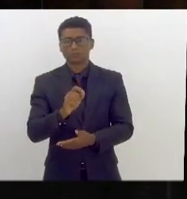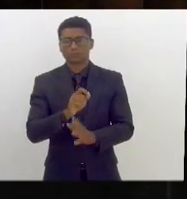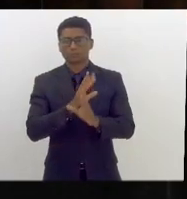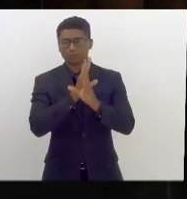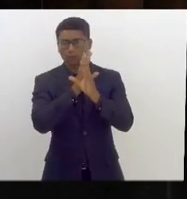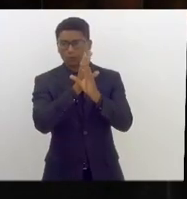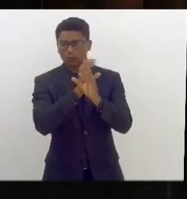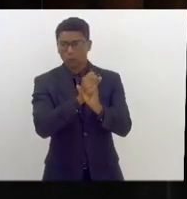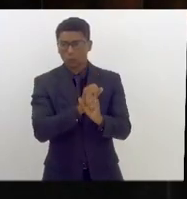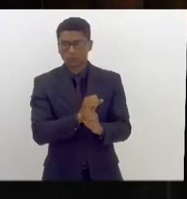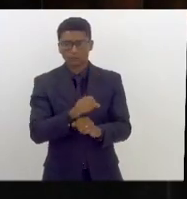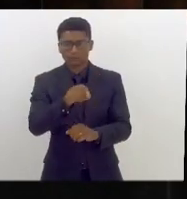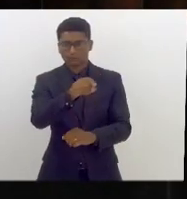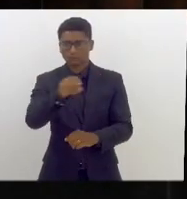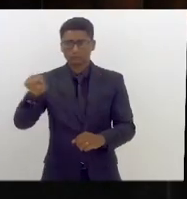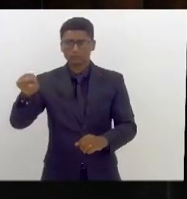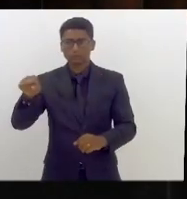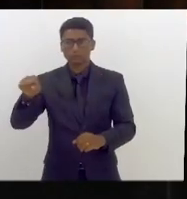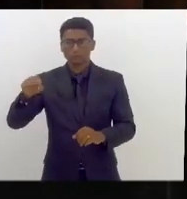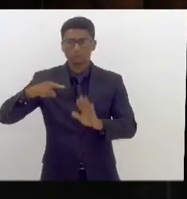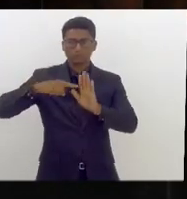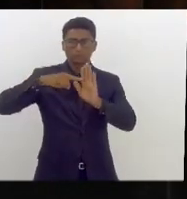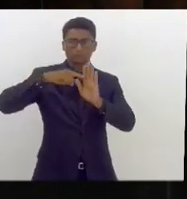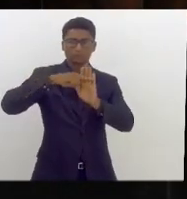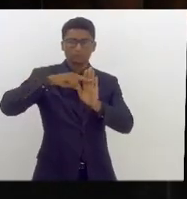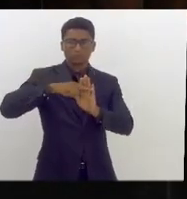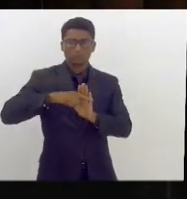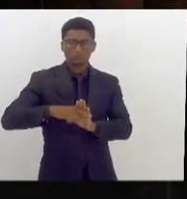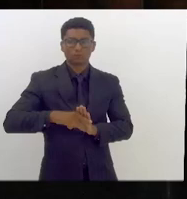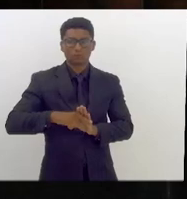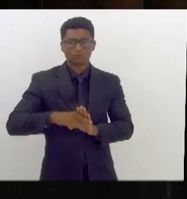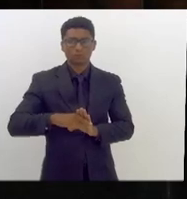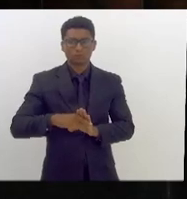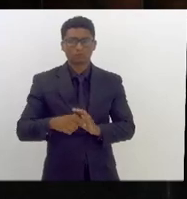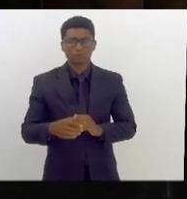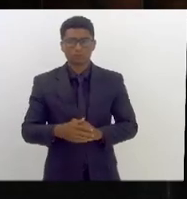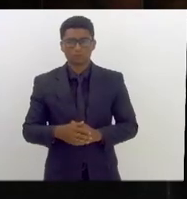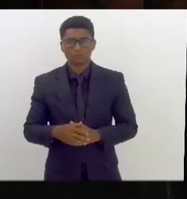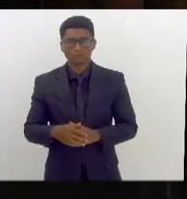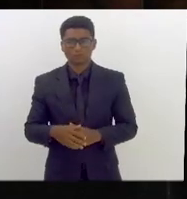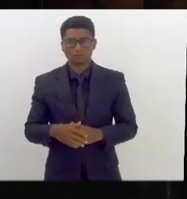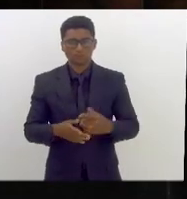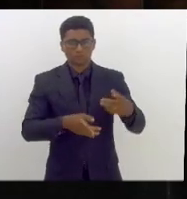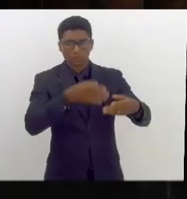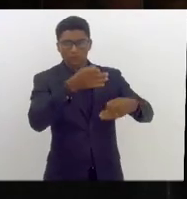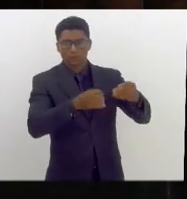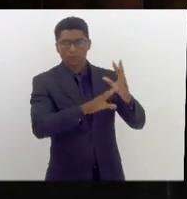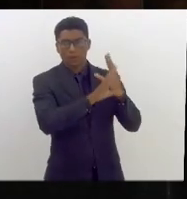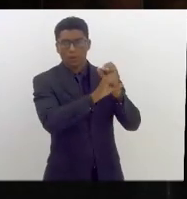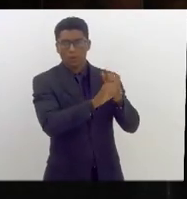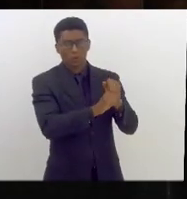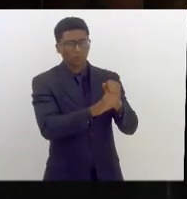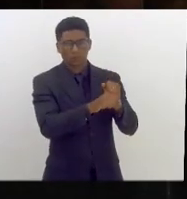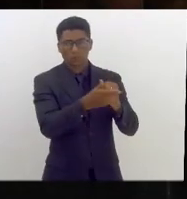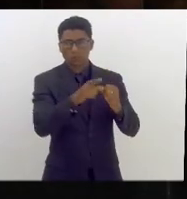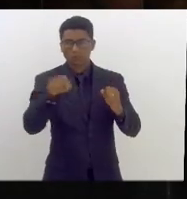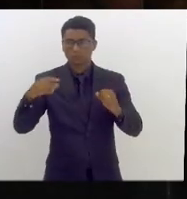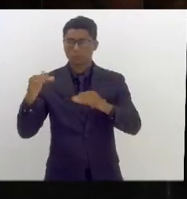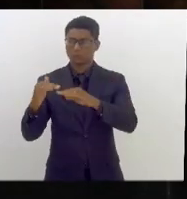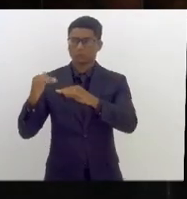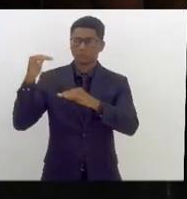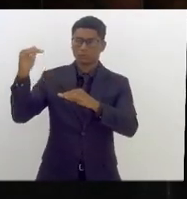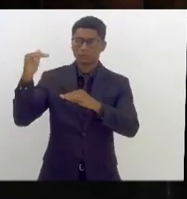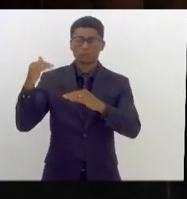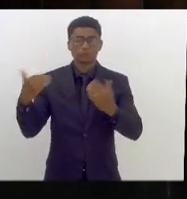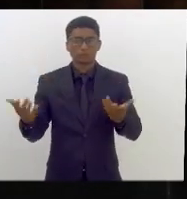sejam revisadas por uma tríade que está acima do nosso próprio Tribunal de Contas do Estado. Tudo isso o Rio de